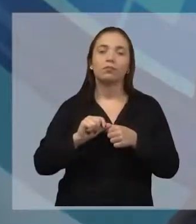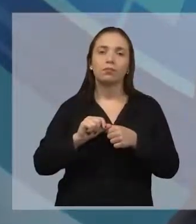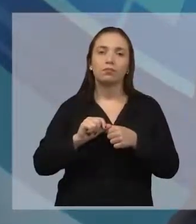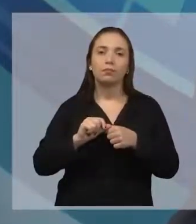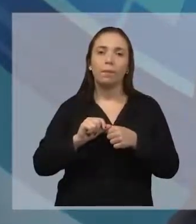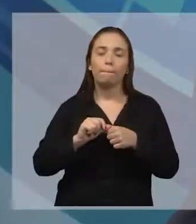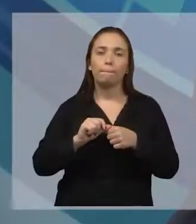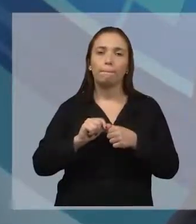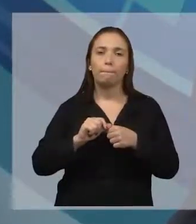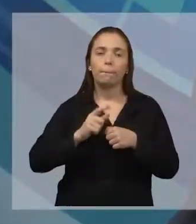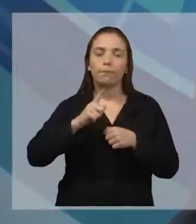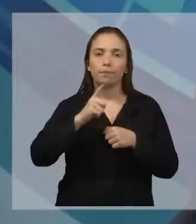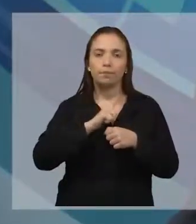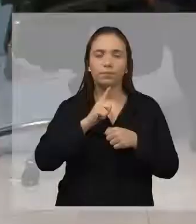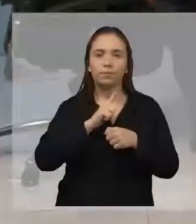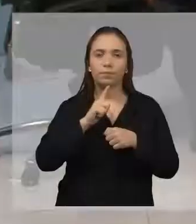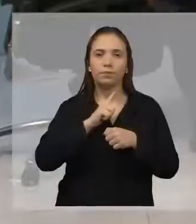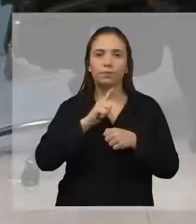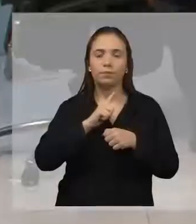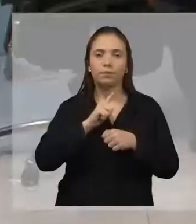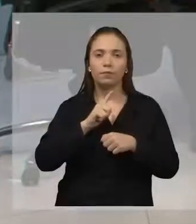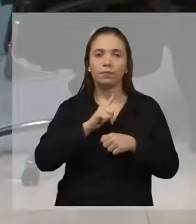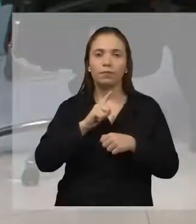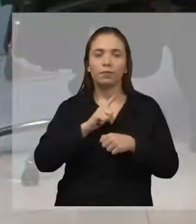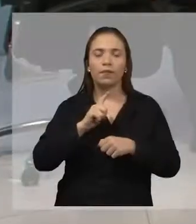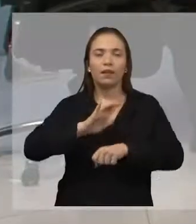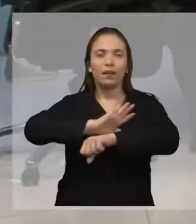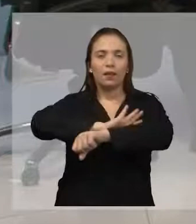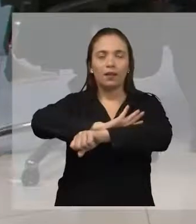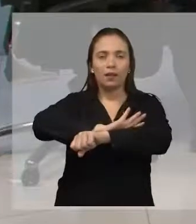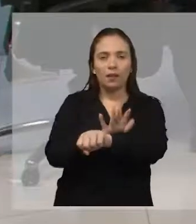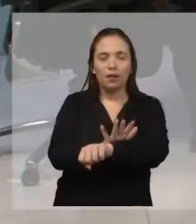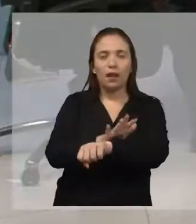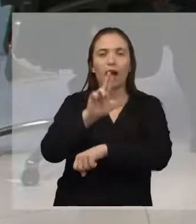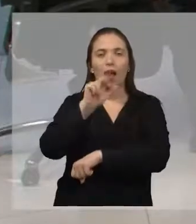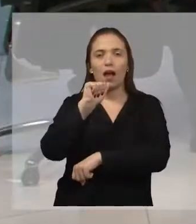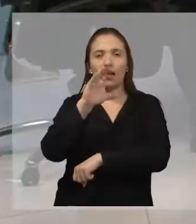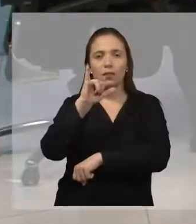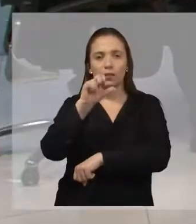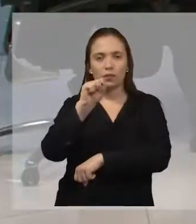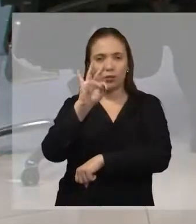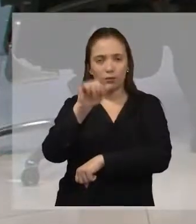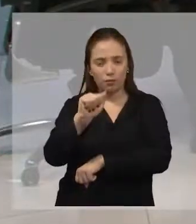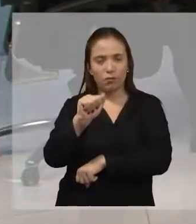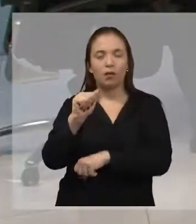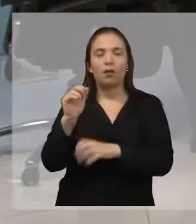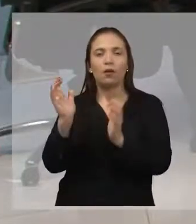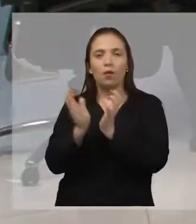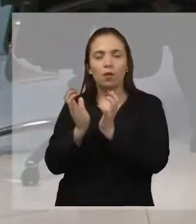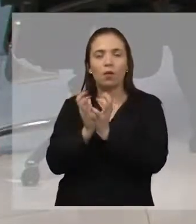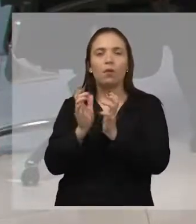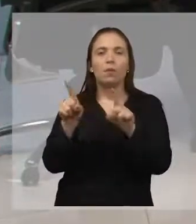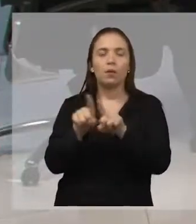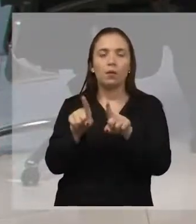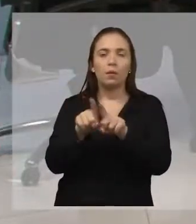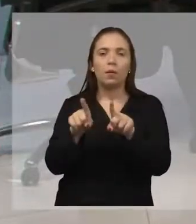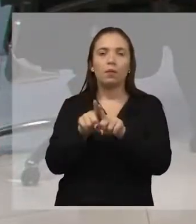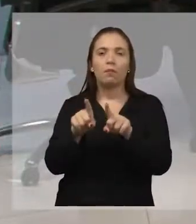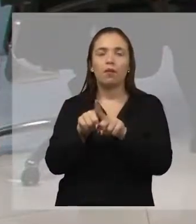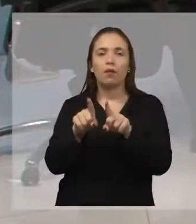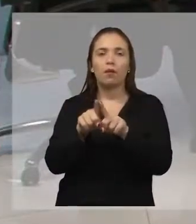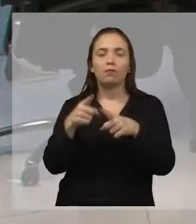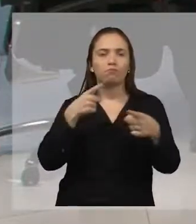história didáticos? Eu acho que precisa, ser fortemente combatida essa